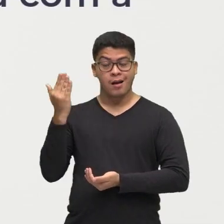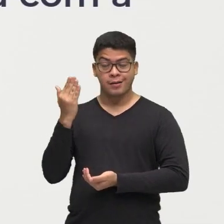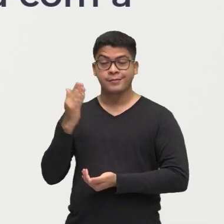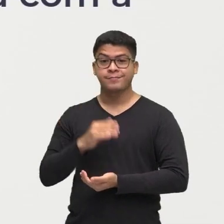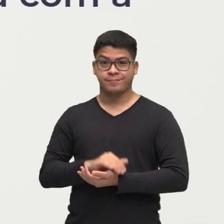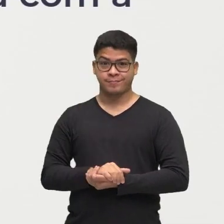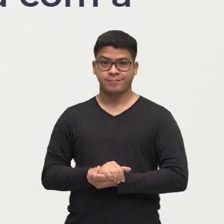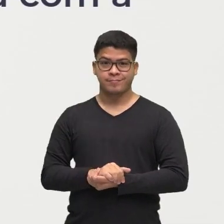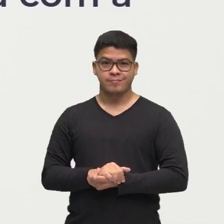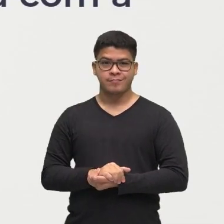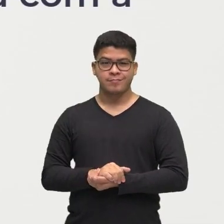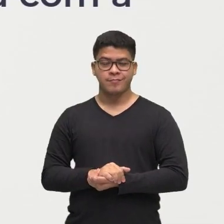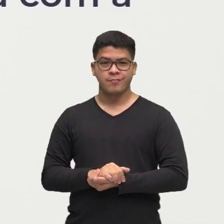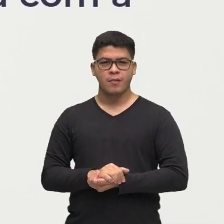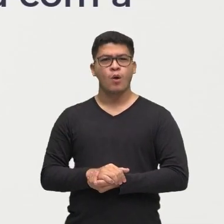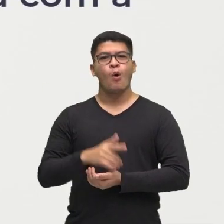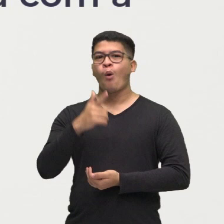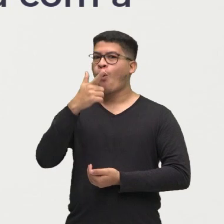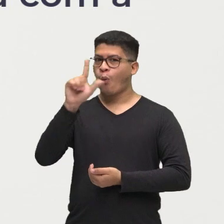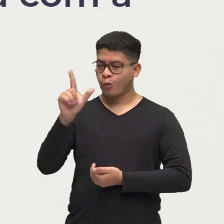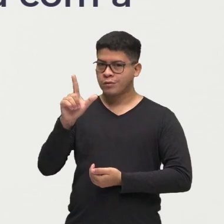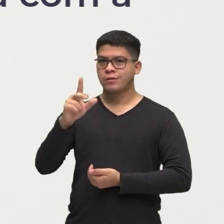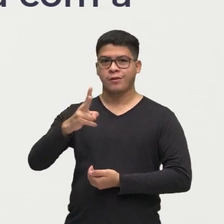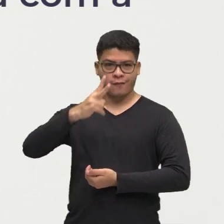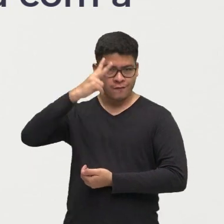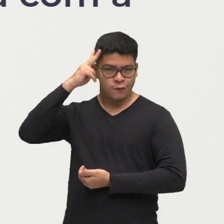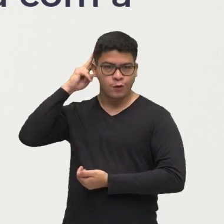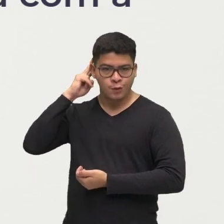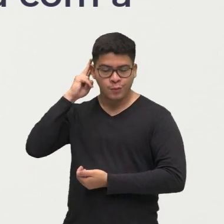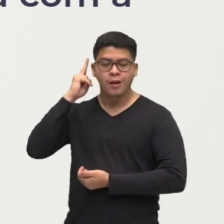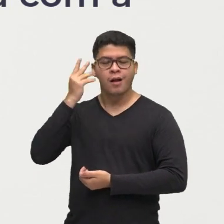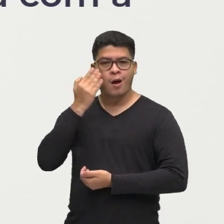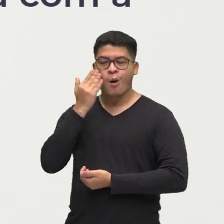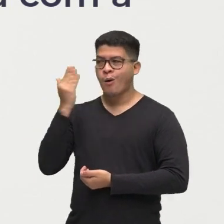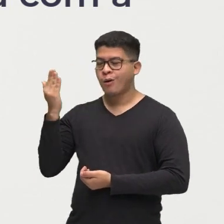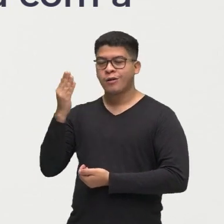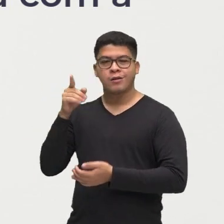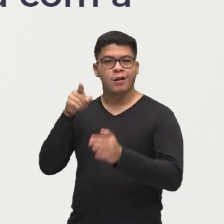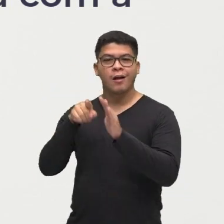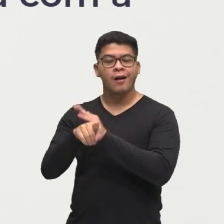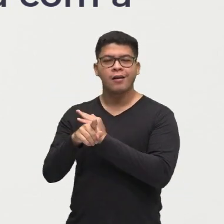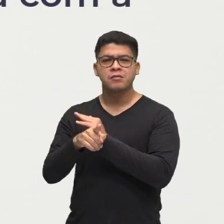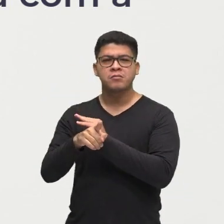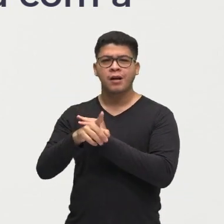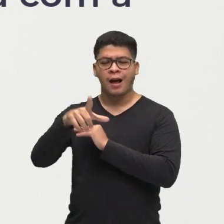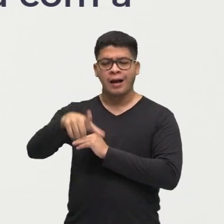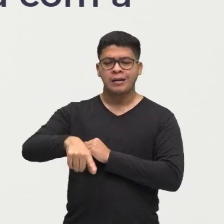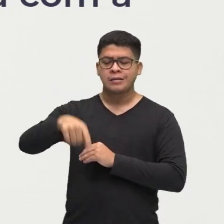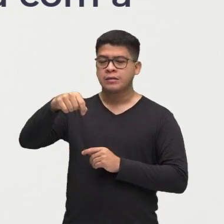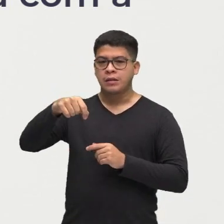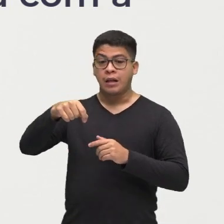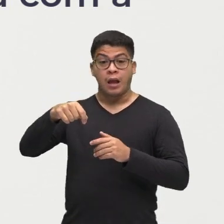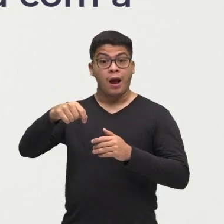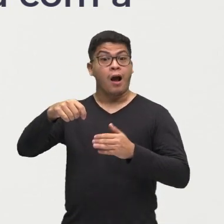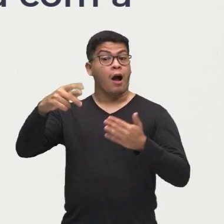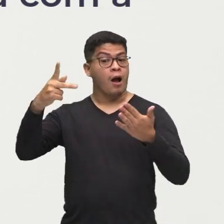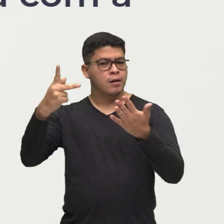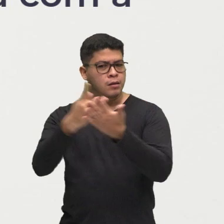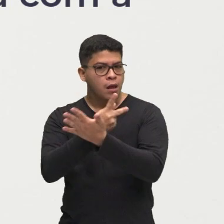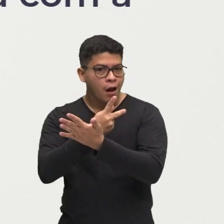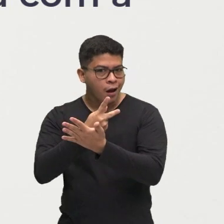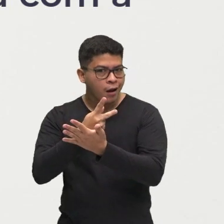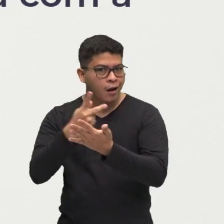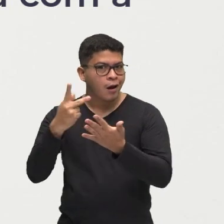aí, outra questão de vestibular, e ela pede, assinale o que não é correto. Pessoal,